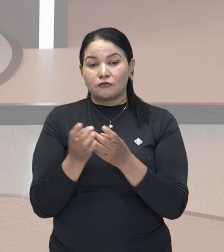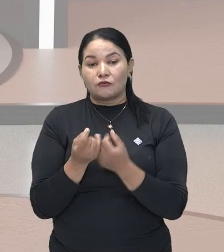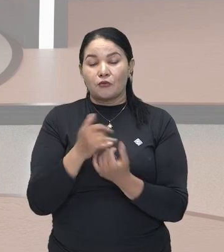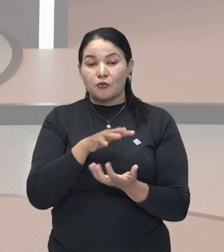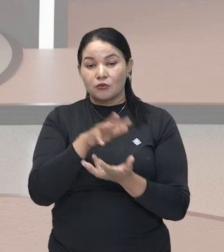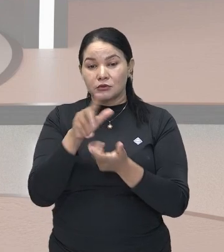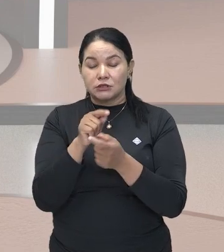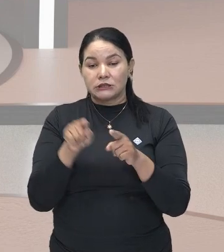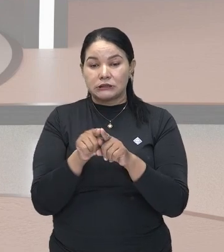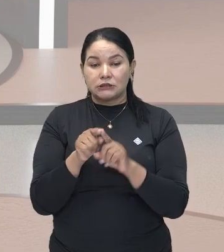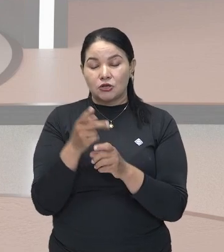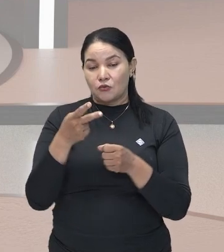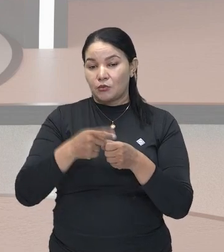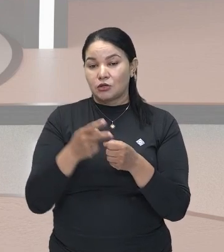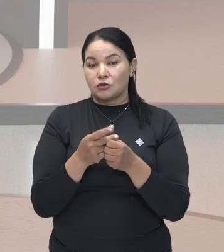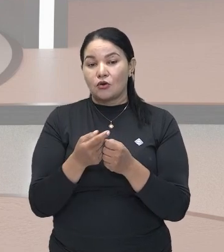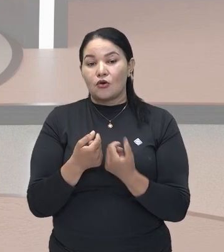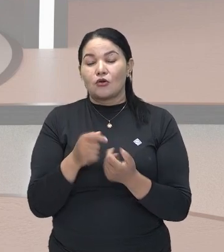petróleo, que vai ser ali